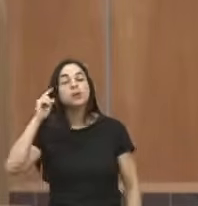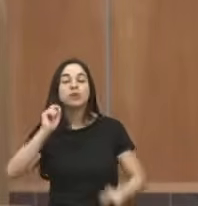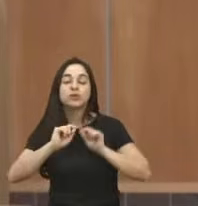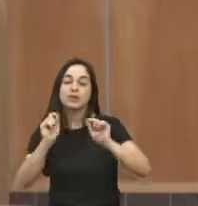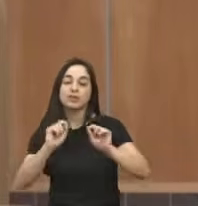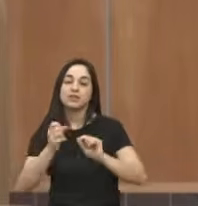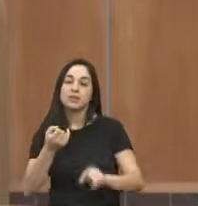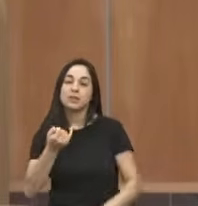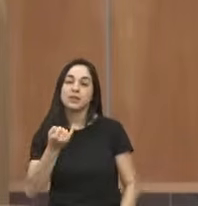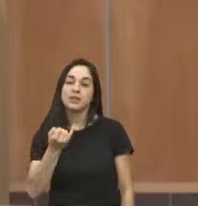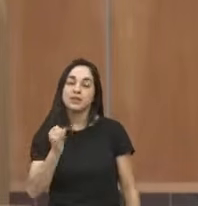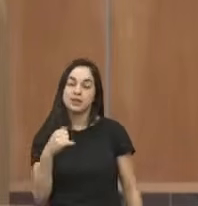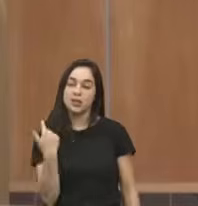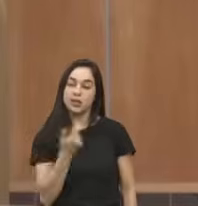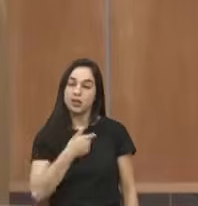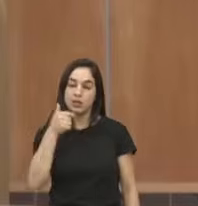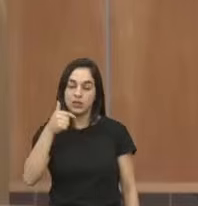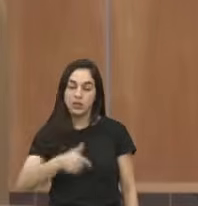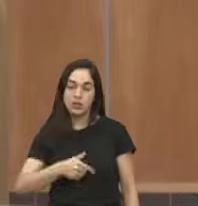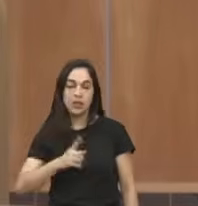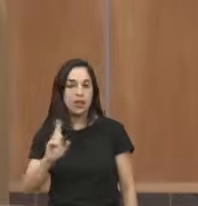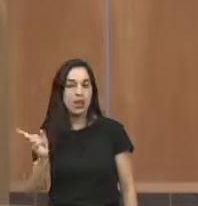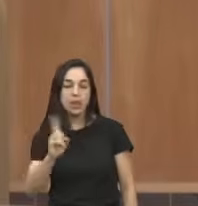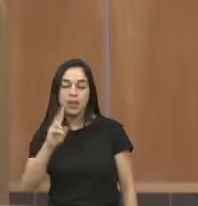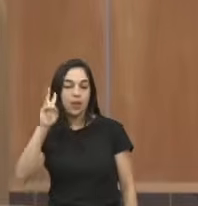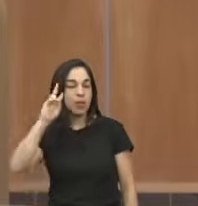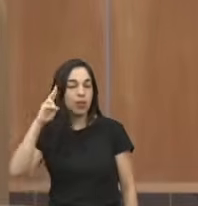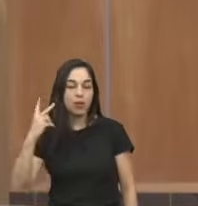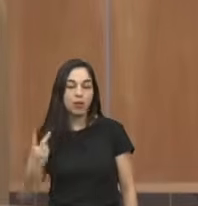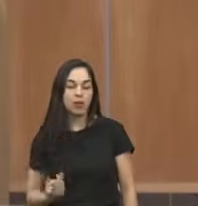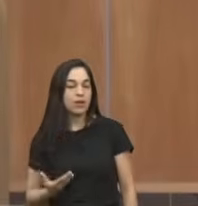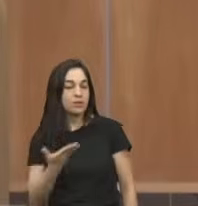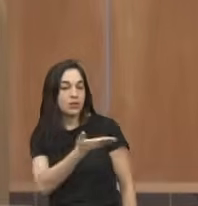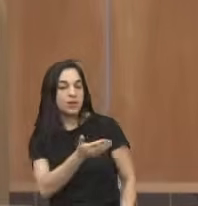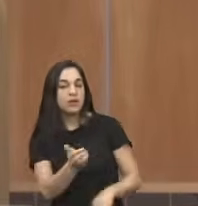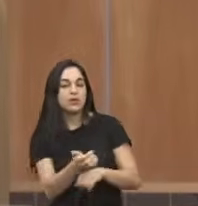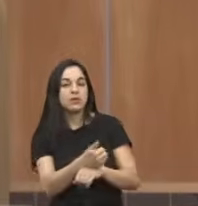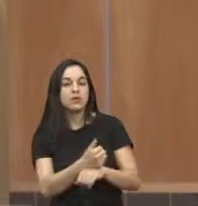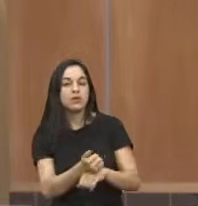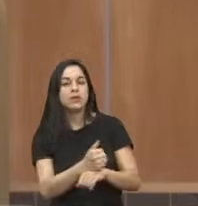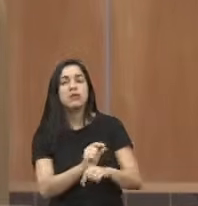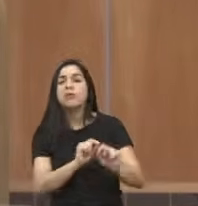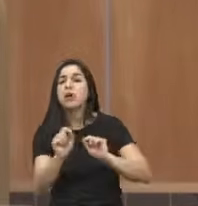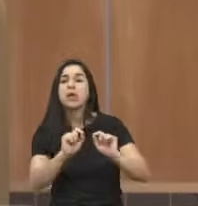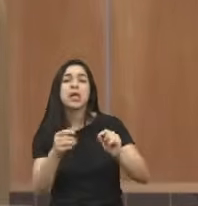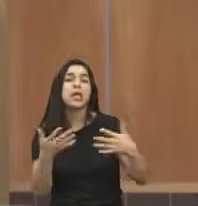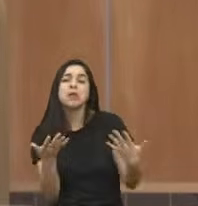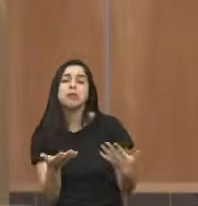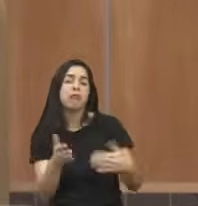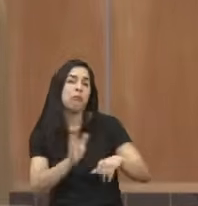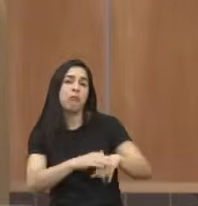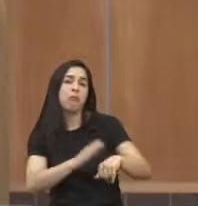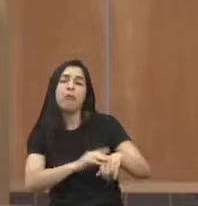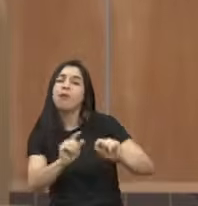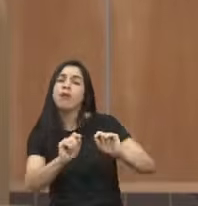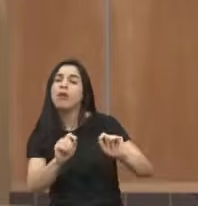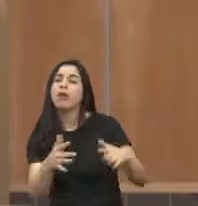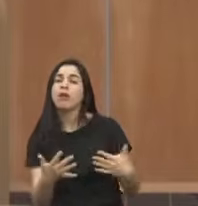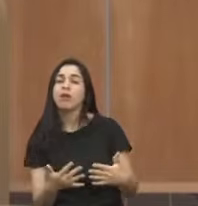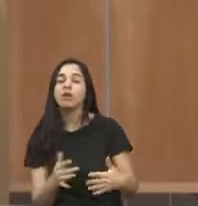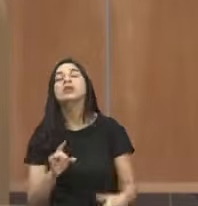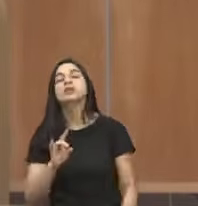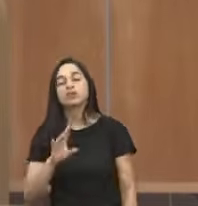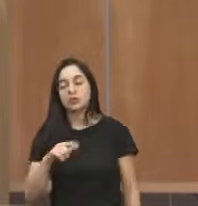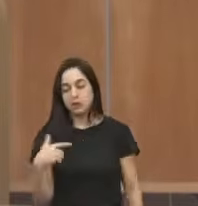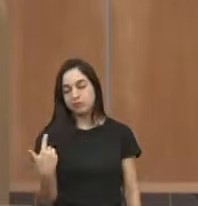nessa casa não fizermos o reconhecimento desses profissionais, quem que vai fazer? Só a gente